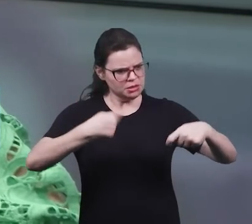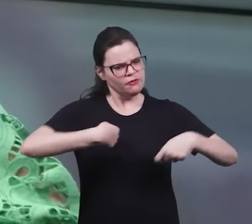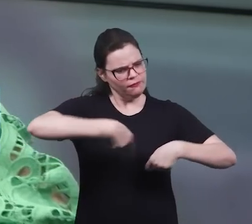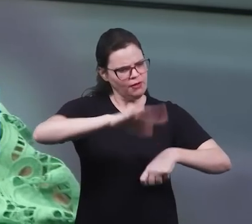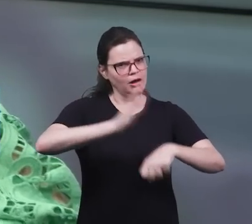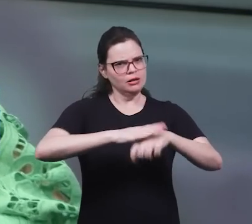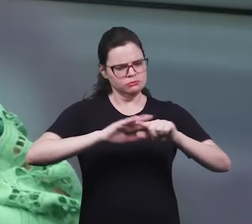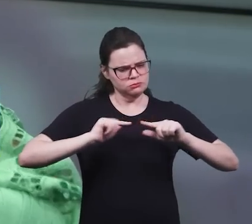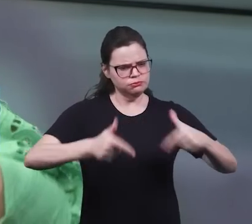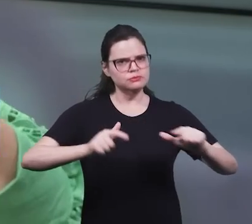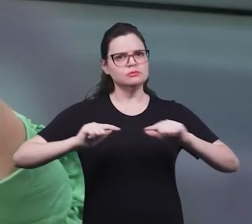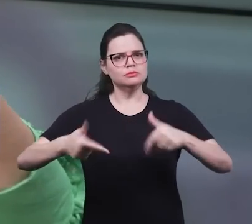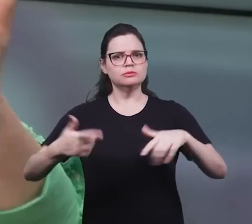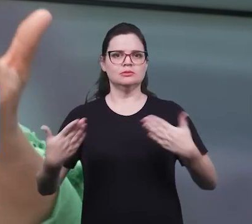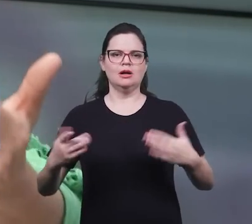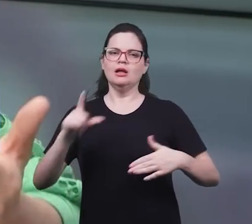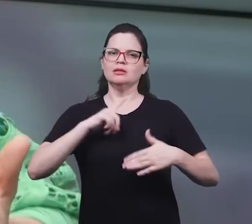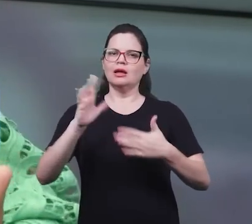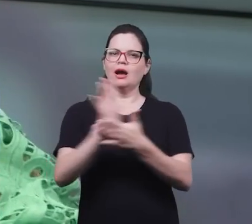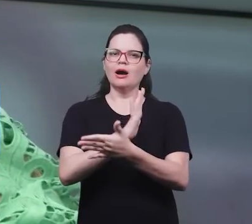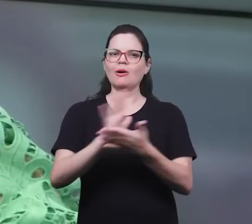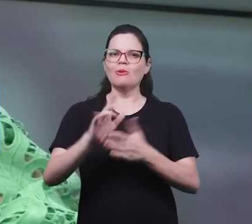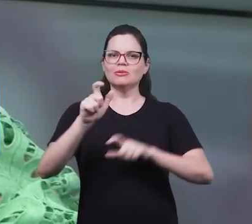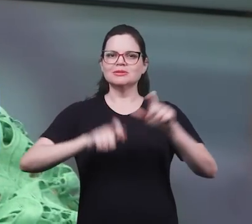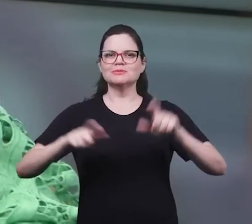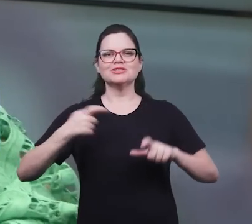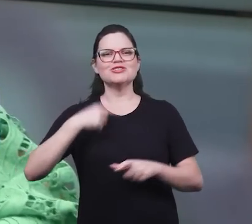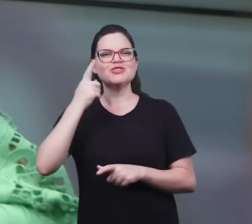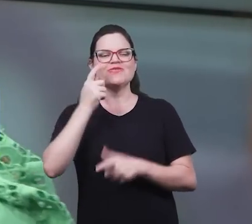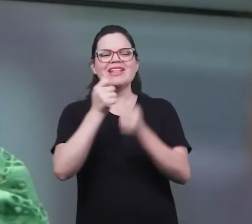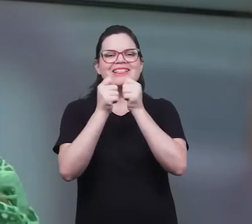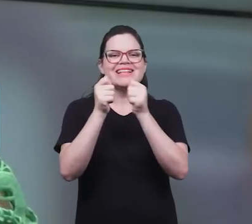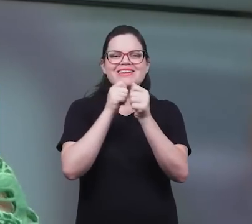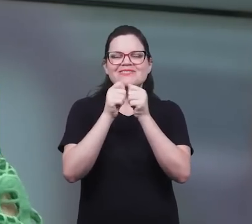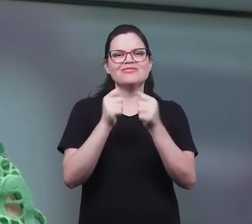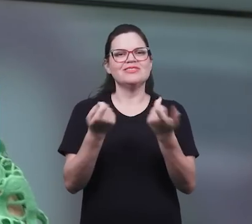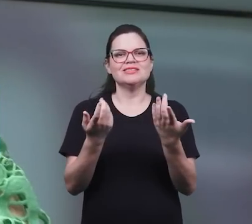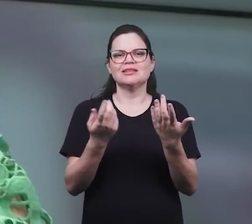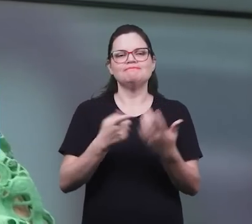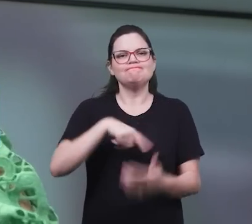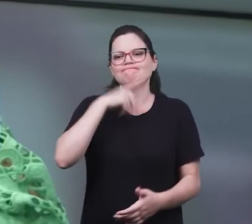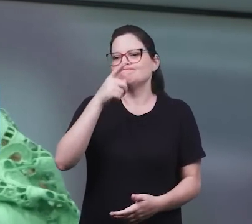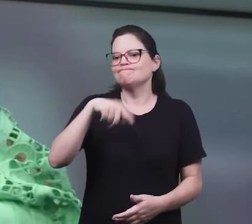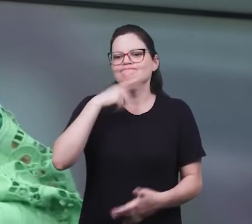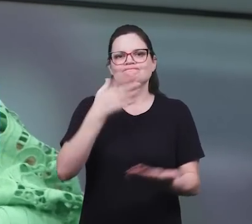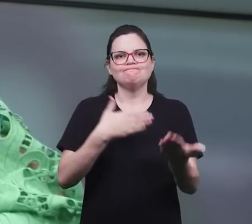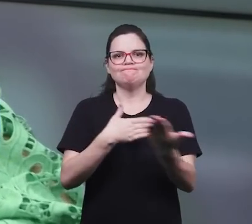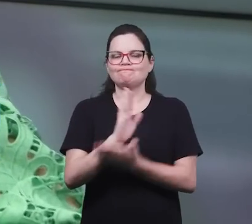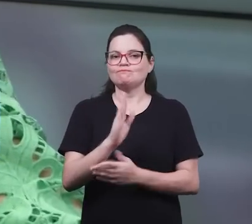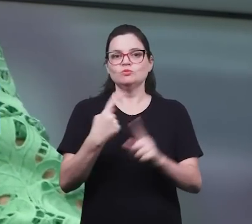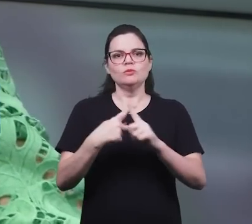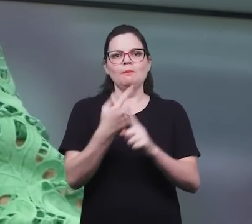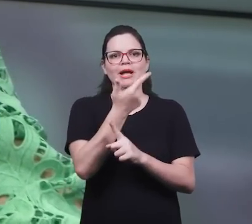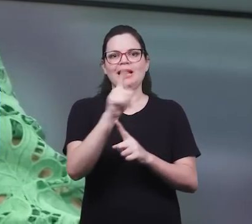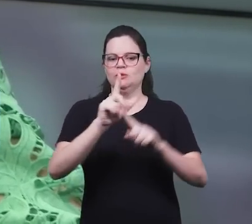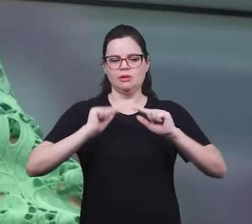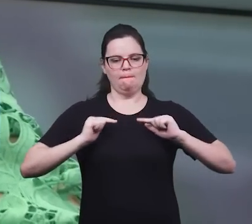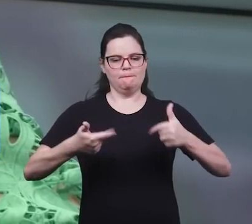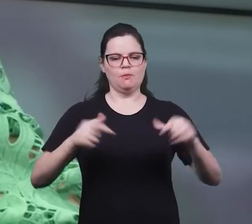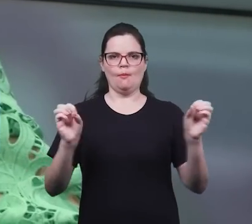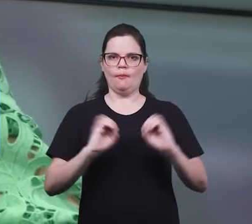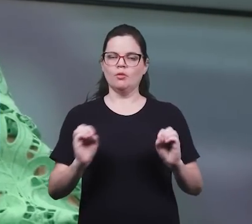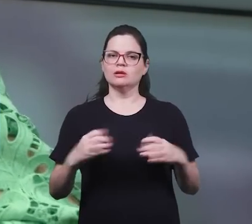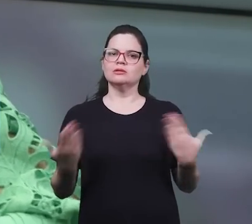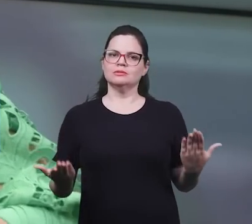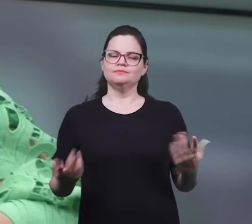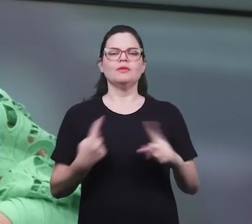do emprego, que não estão conseguindo se posicionar, e essa é uma grande diferença. E concordo plenamente com o pastor Gilson, porque